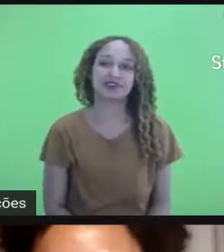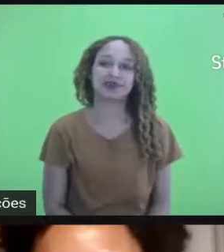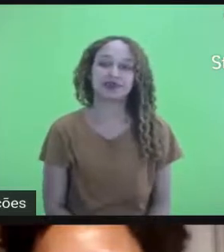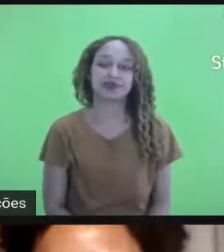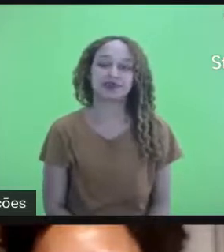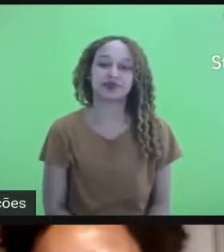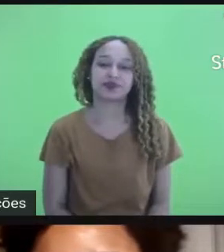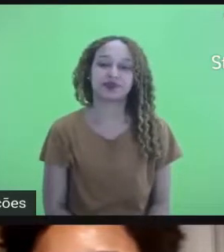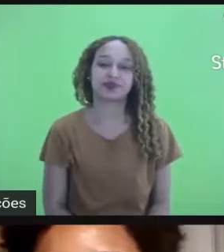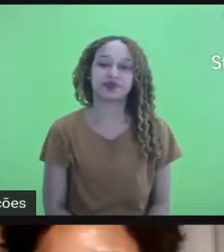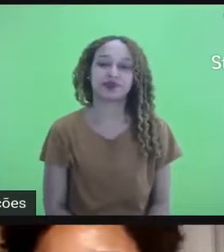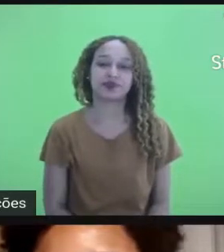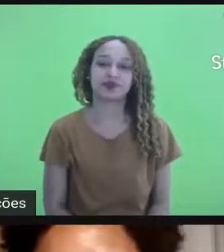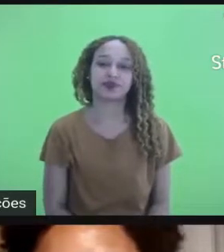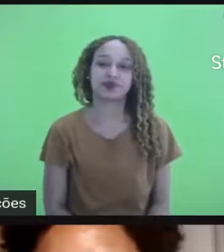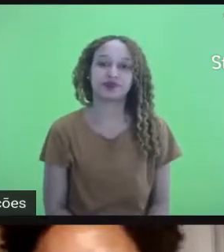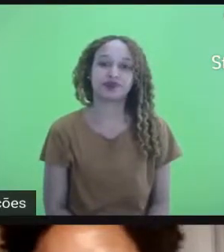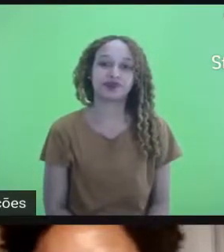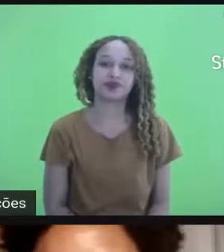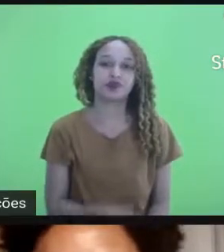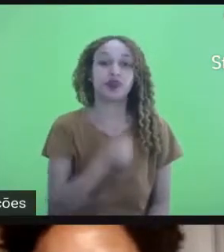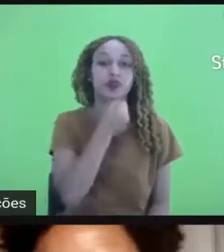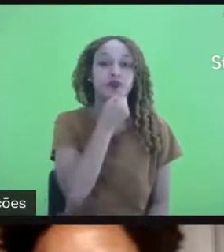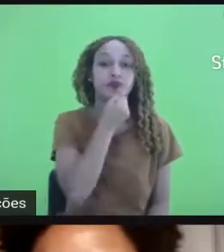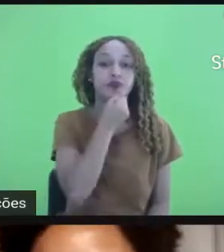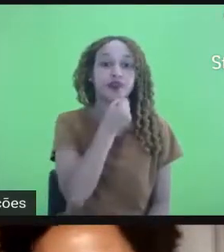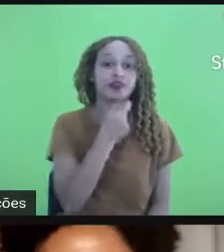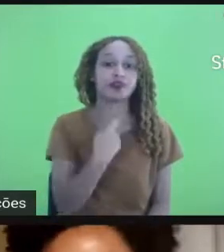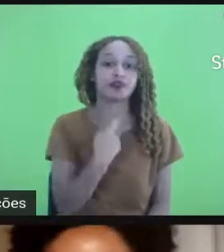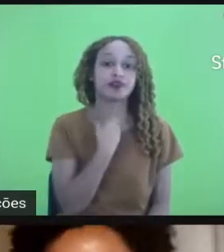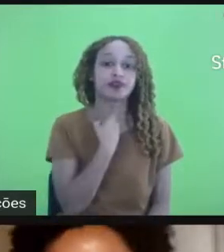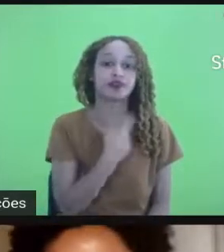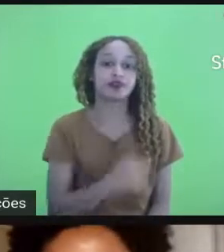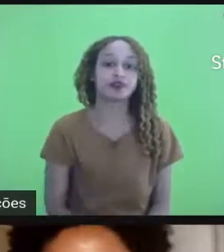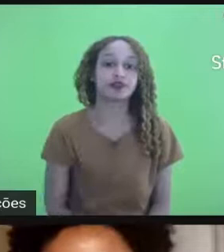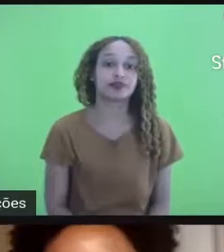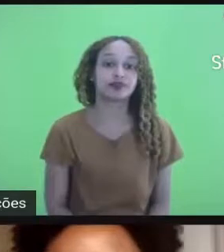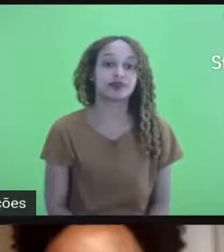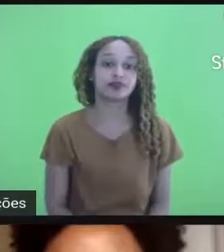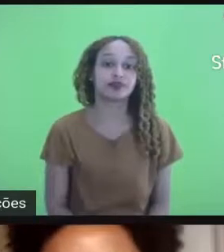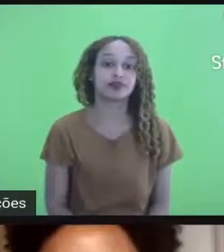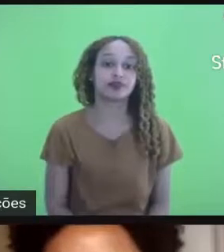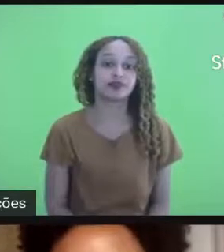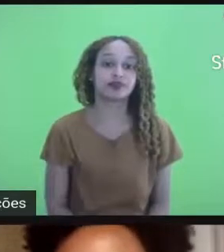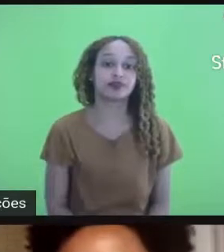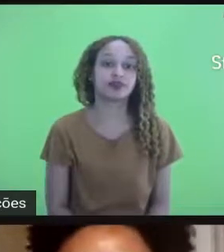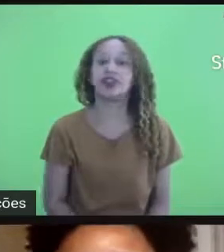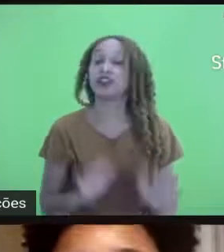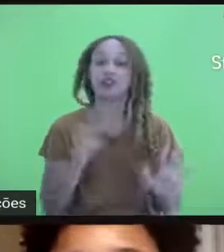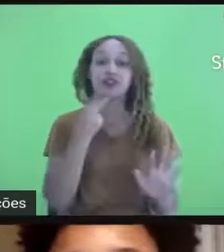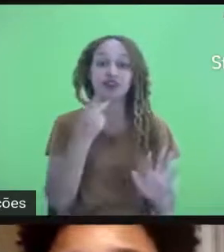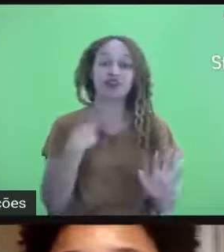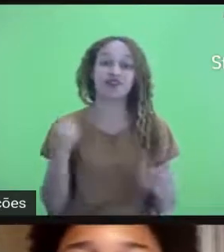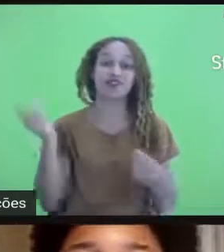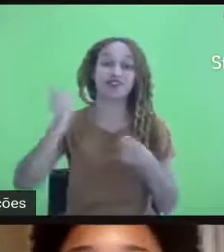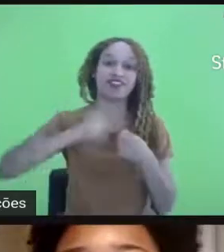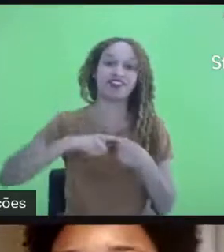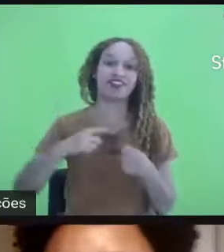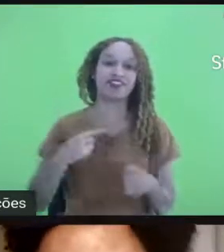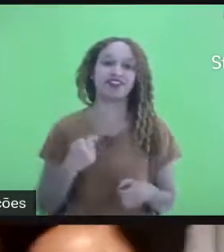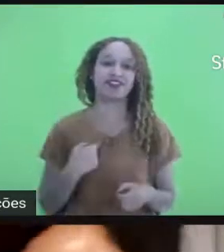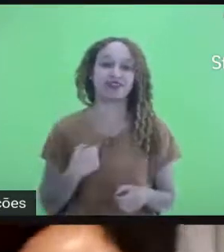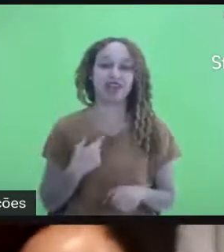O microfone. Não, só estou dizendo que eu voltei, que eu vi que tinha subido